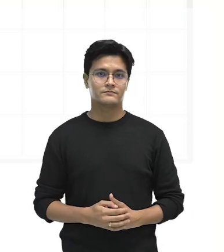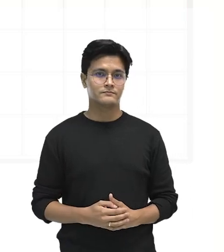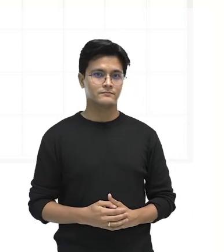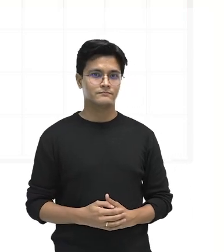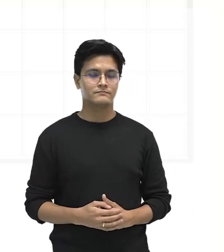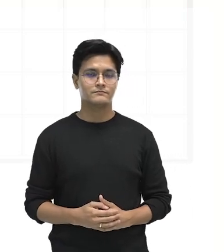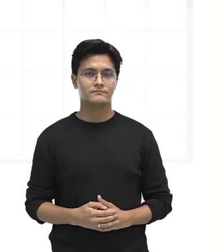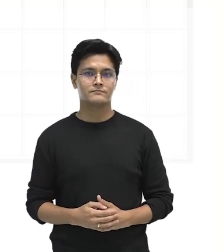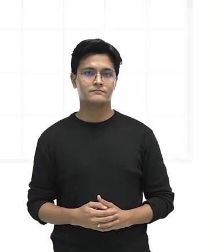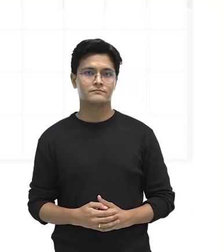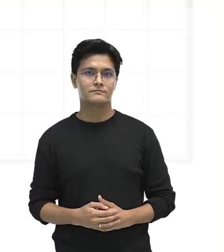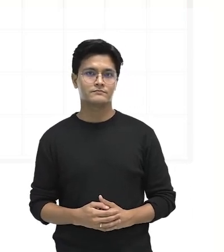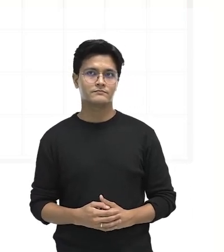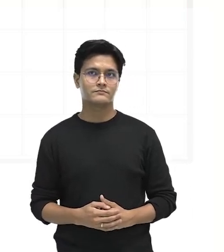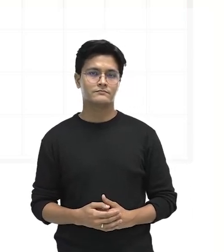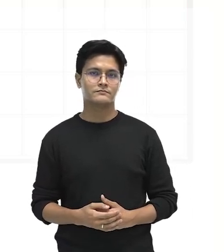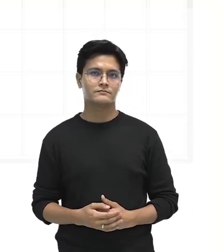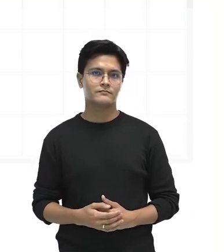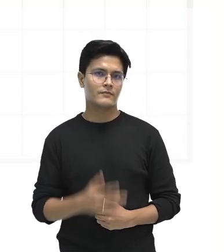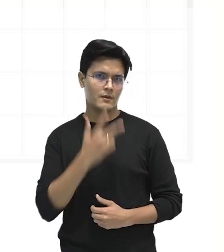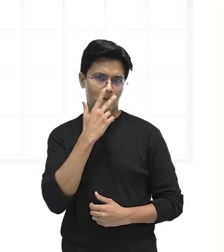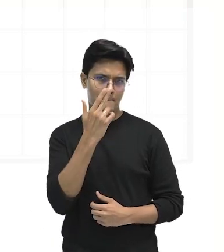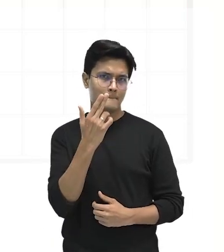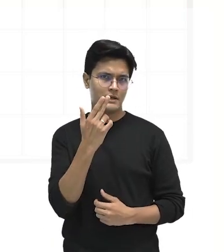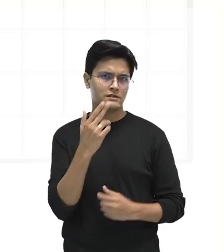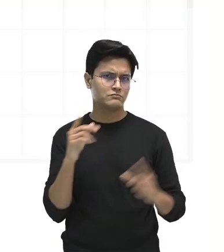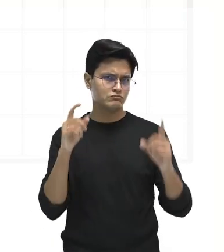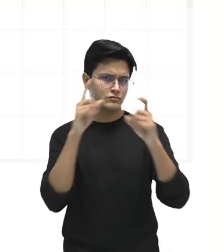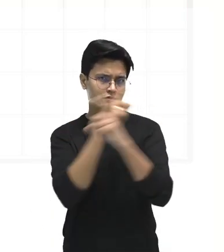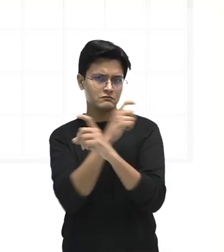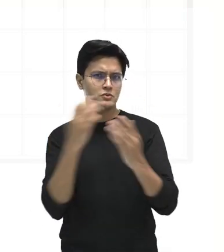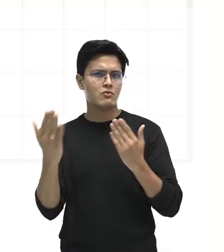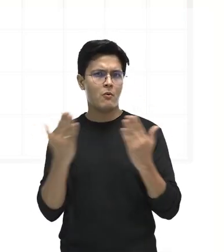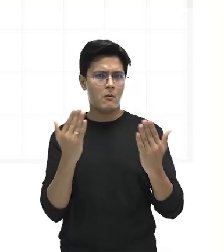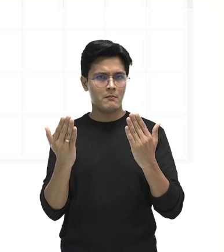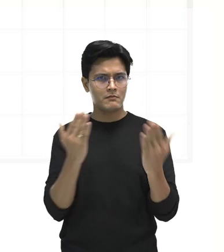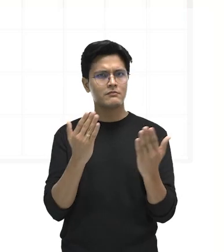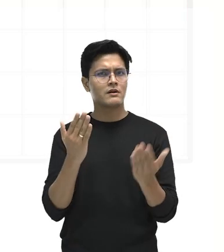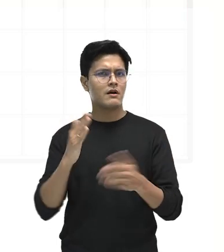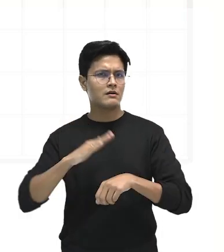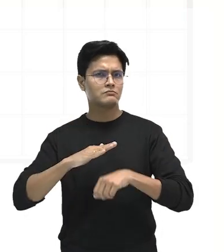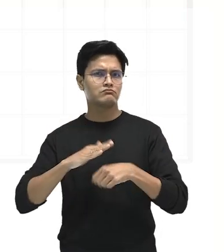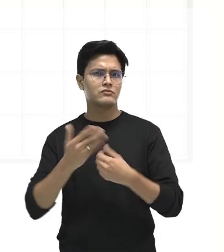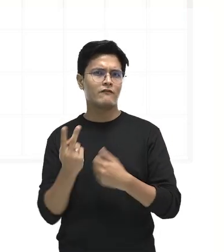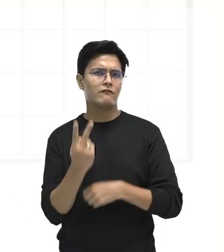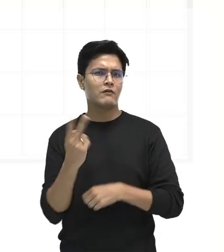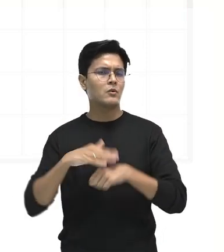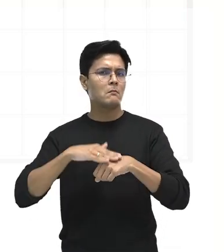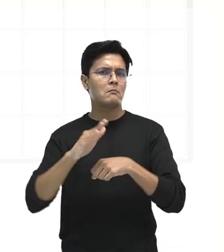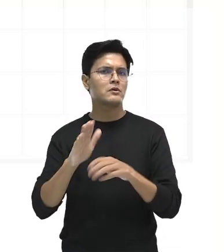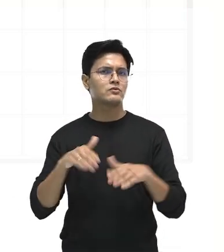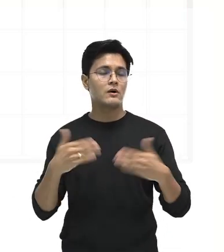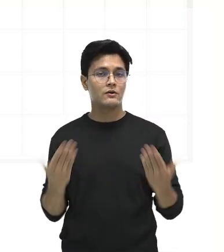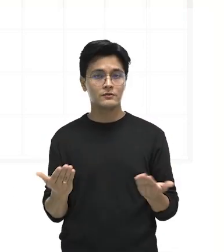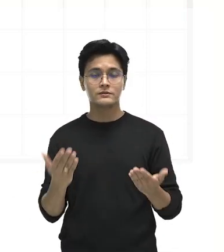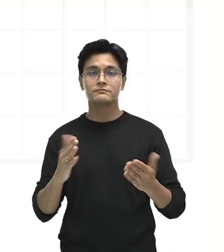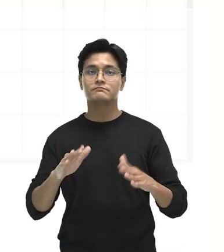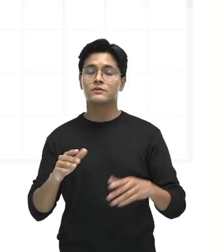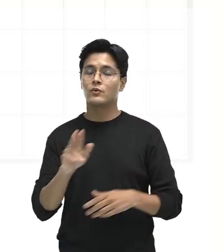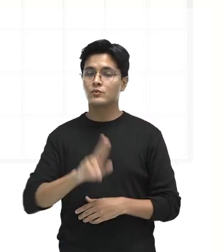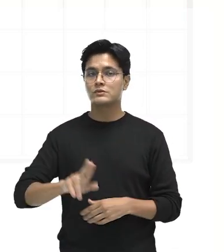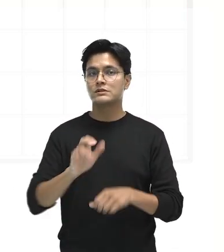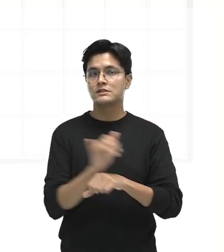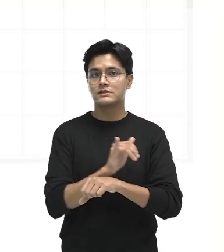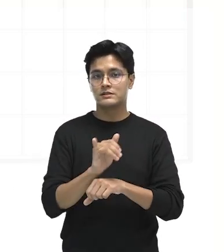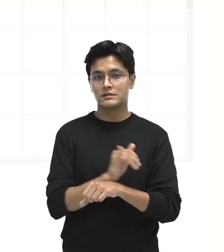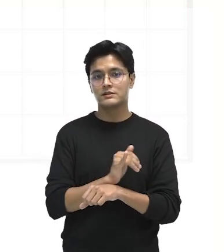Olhando assim fica difícil a gente dizer quem é maior das duas, né? Então vamos partir aqui para a nossa técnica. Então vamos fazer 2 vezes